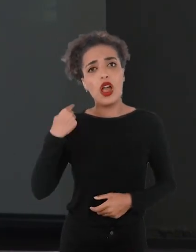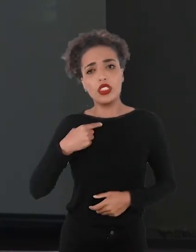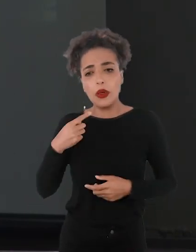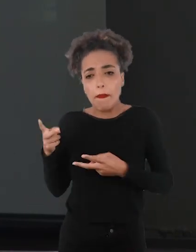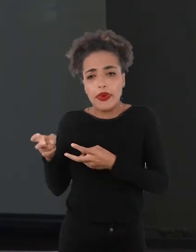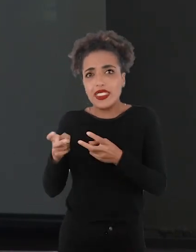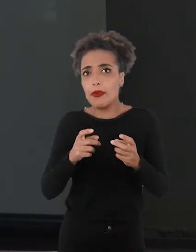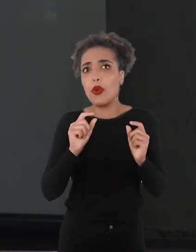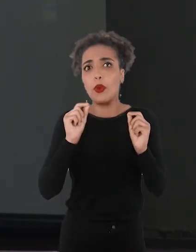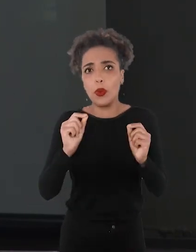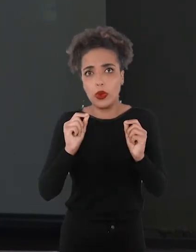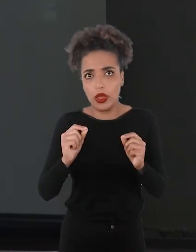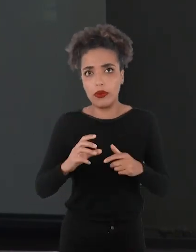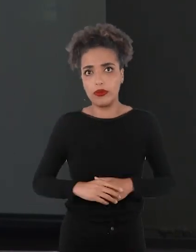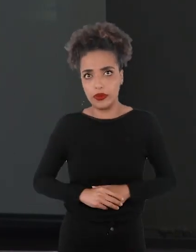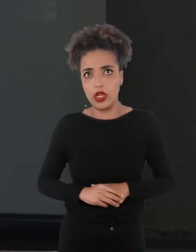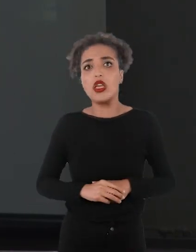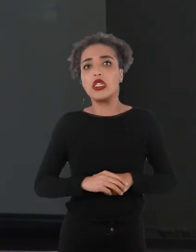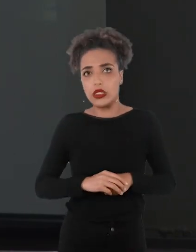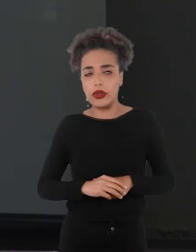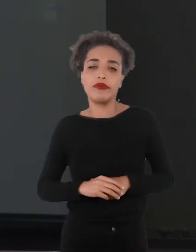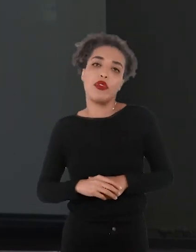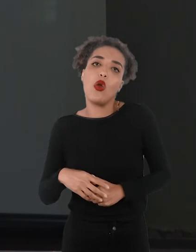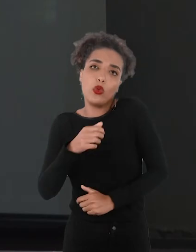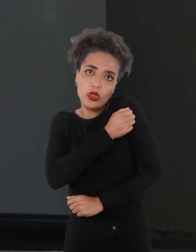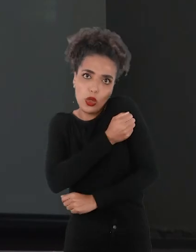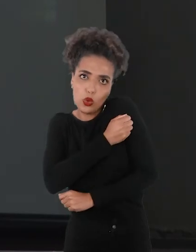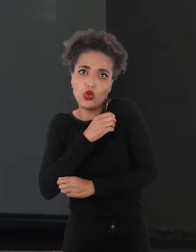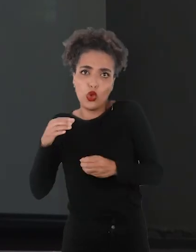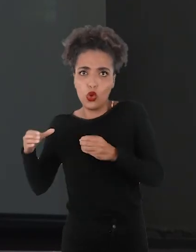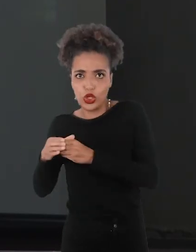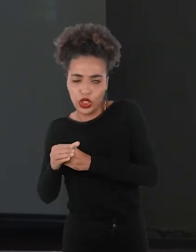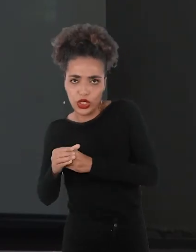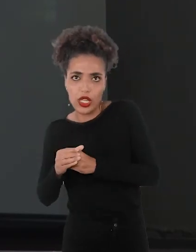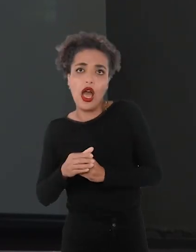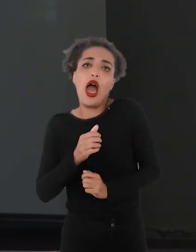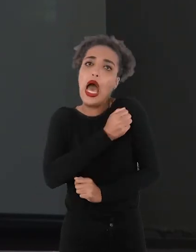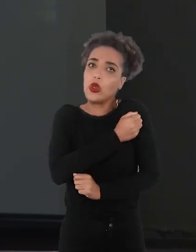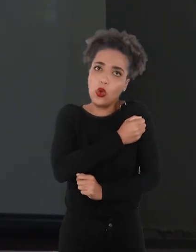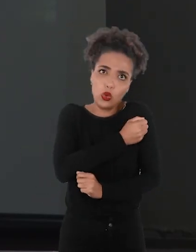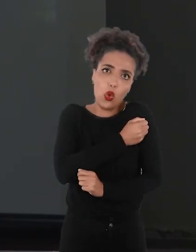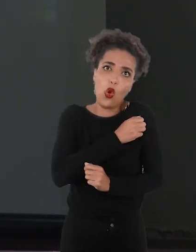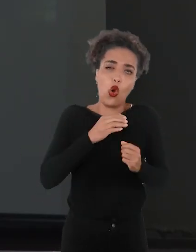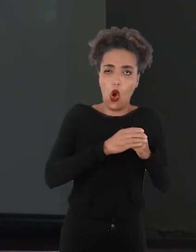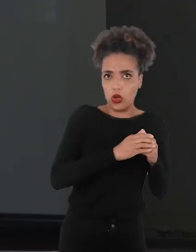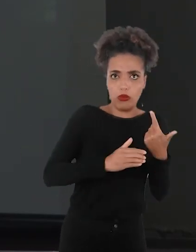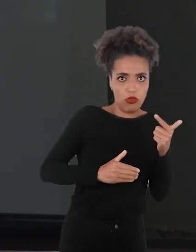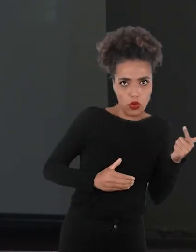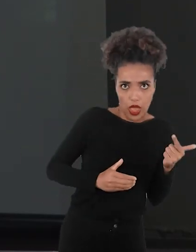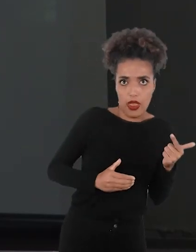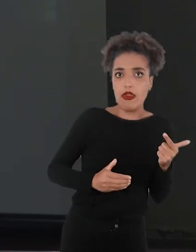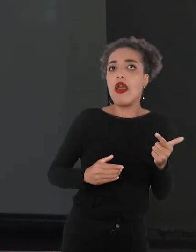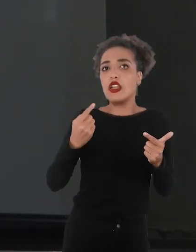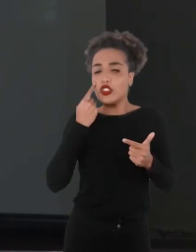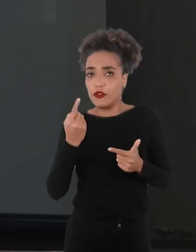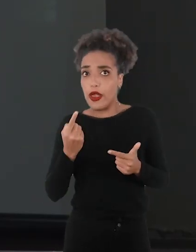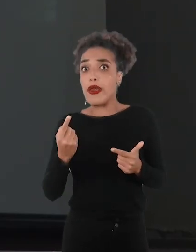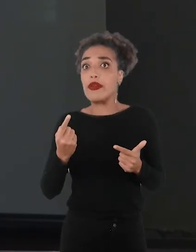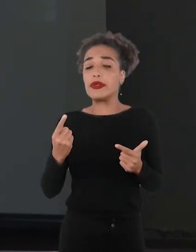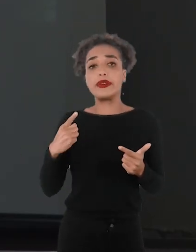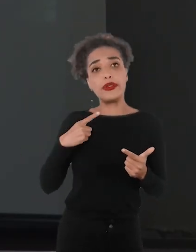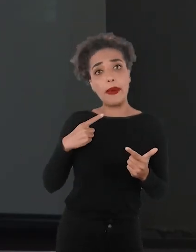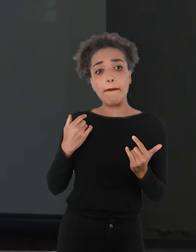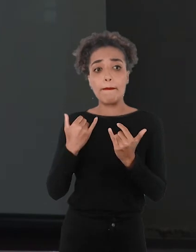taxas de evasão de cotistas e não cotistas, as taxas são muito semelhantes, né? Quando há